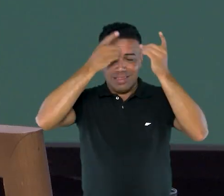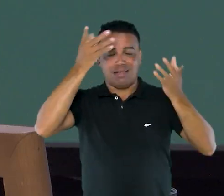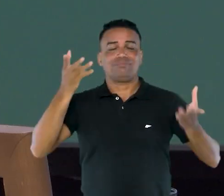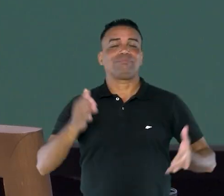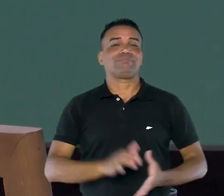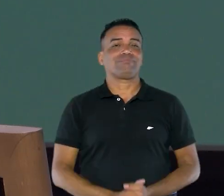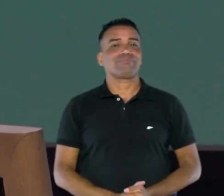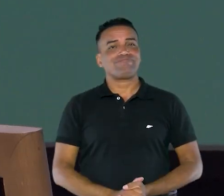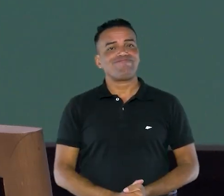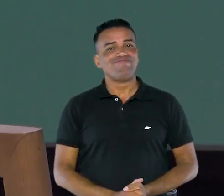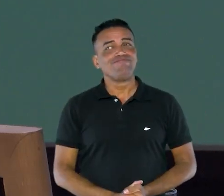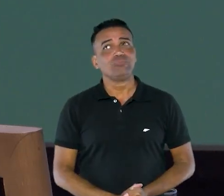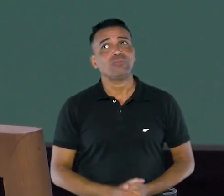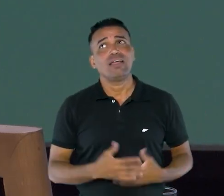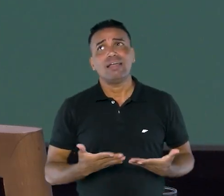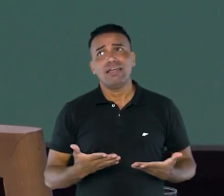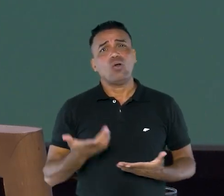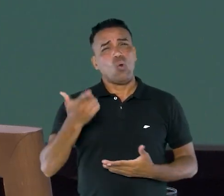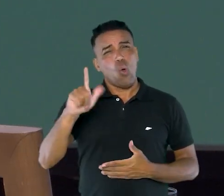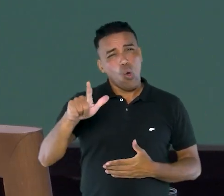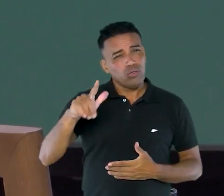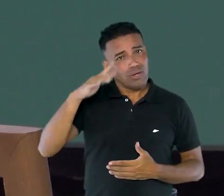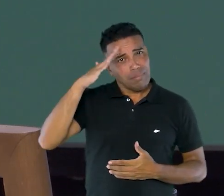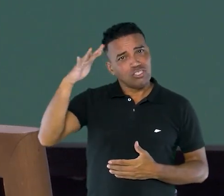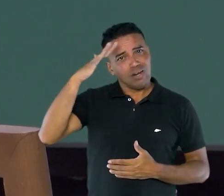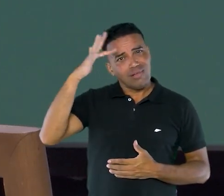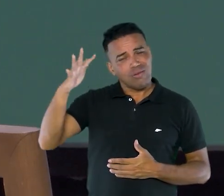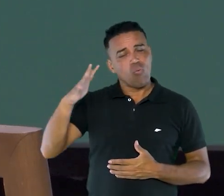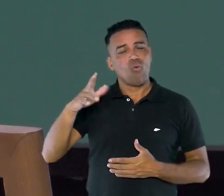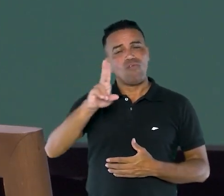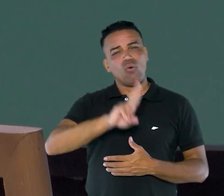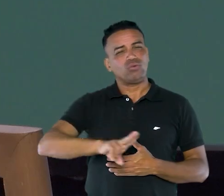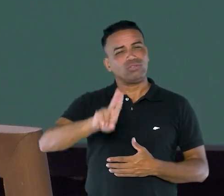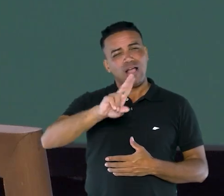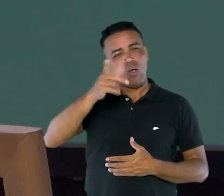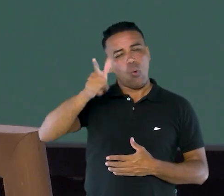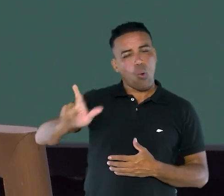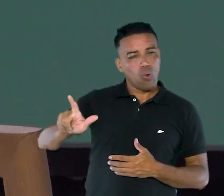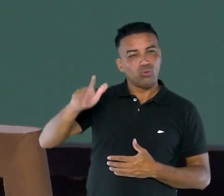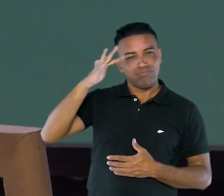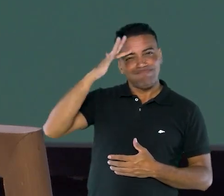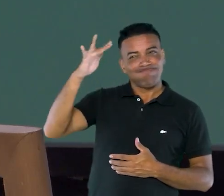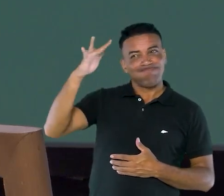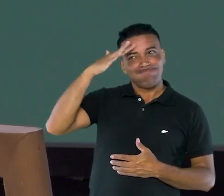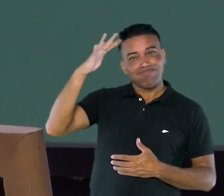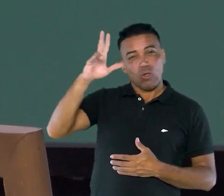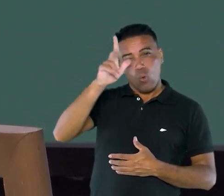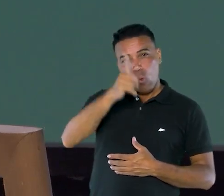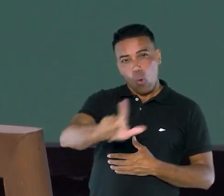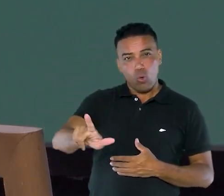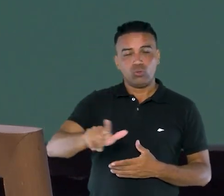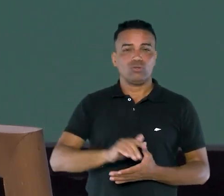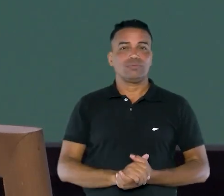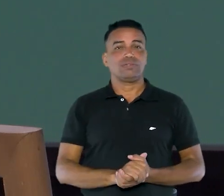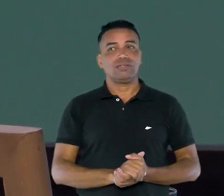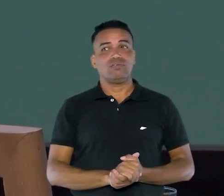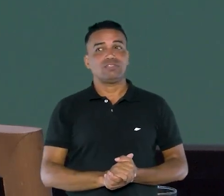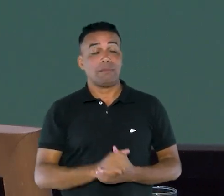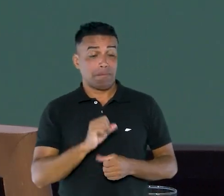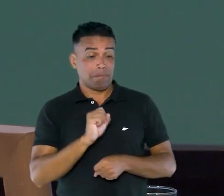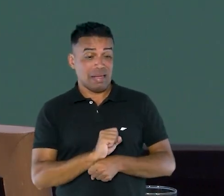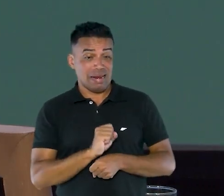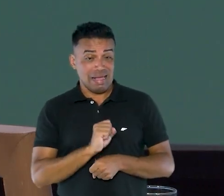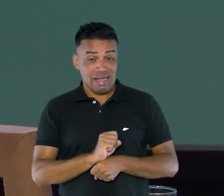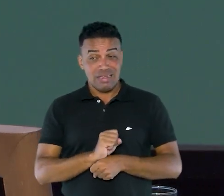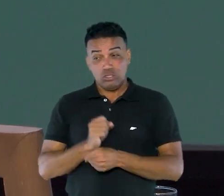vou dar um outro imaginário. Vou usar aqui um outro imaginário, né? Desprender de